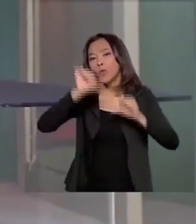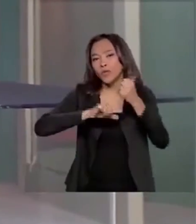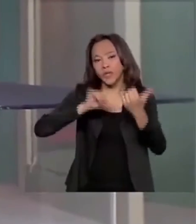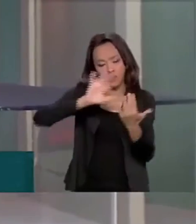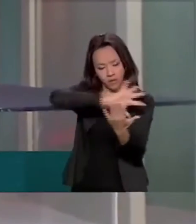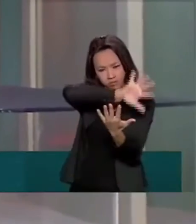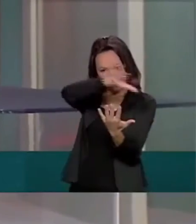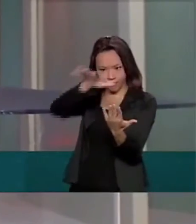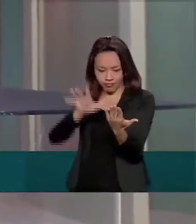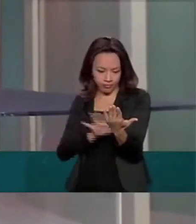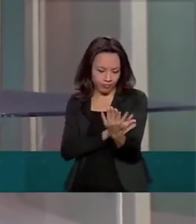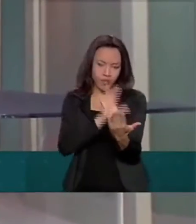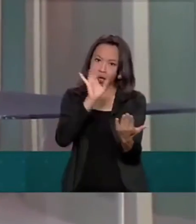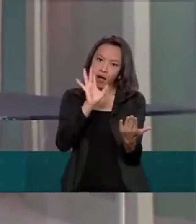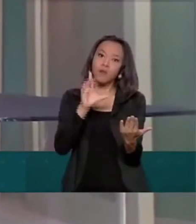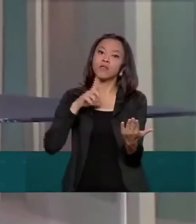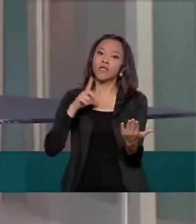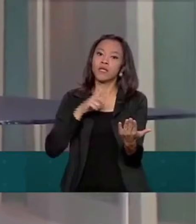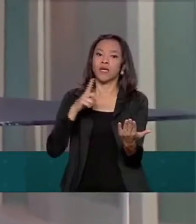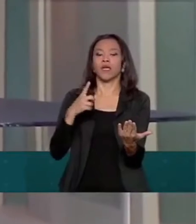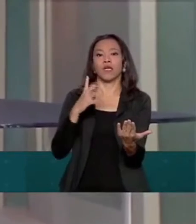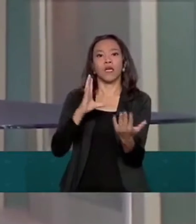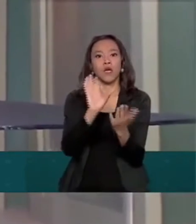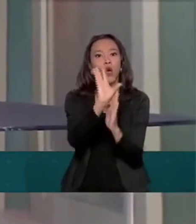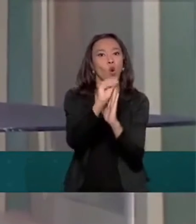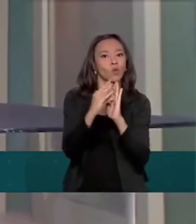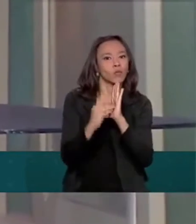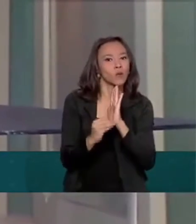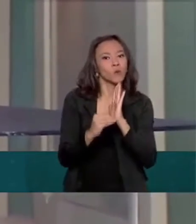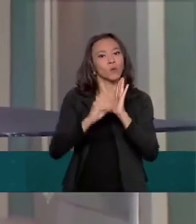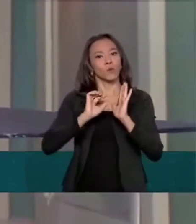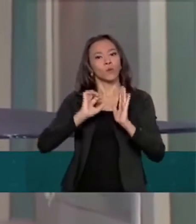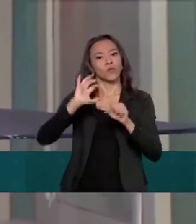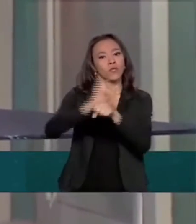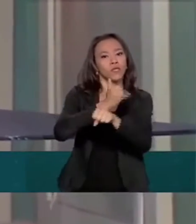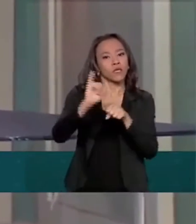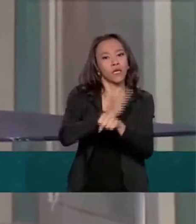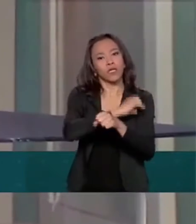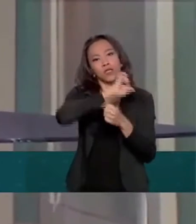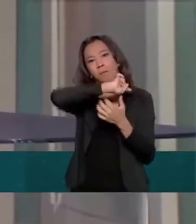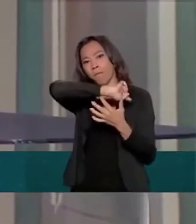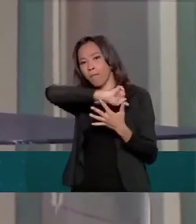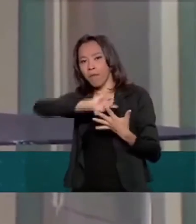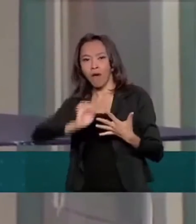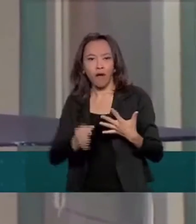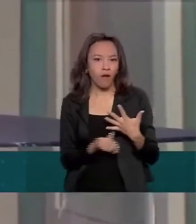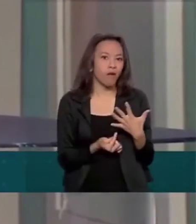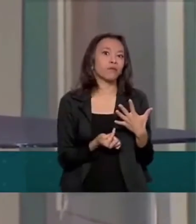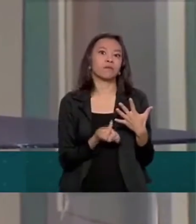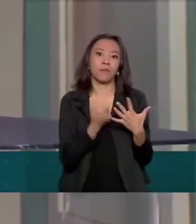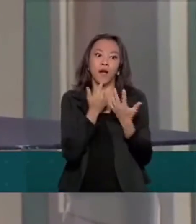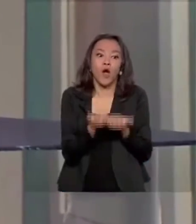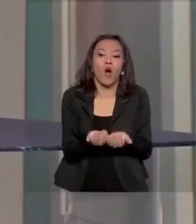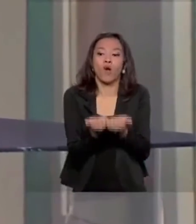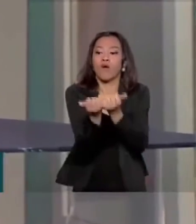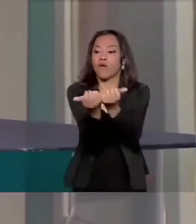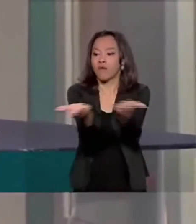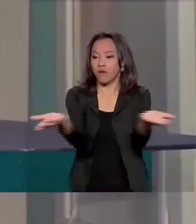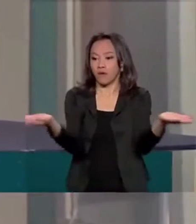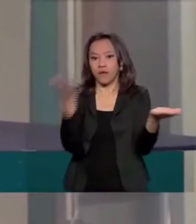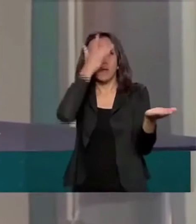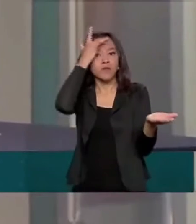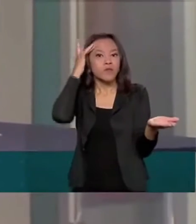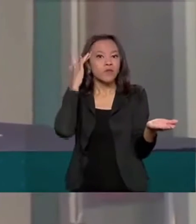o conceito, muda todas as ferramentas que estão interligadas para poder cada vez mais ofertar ao cidadão